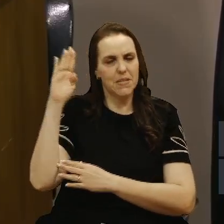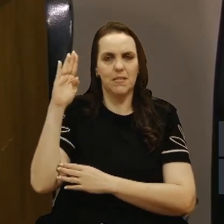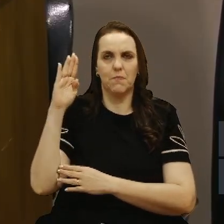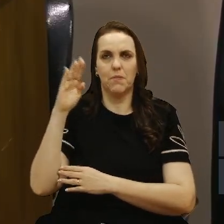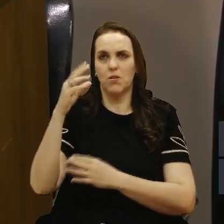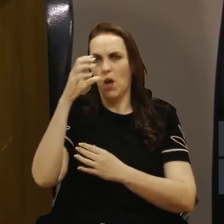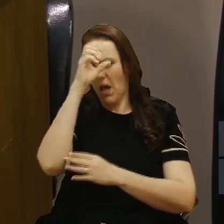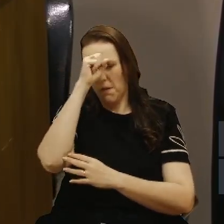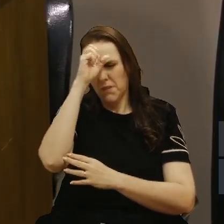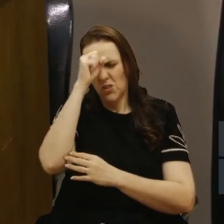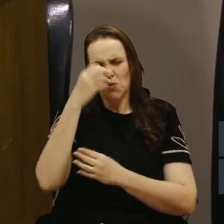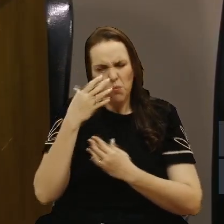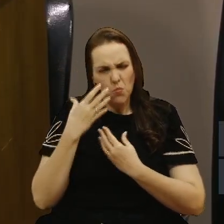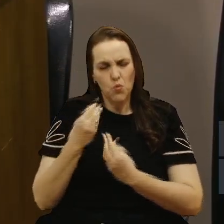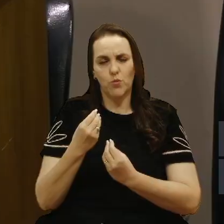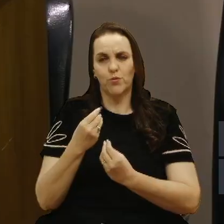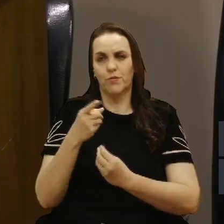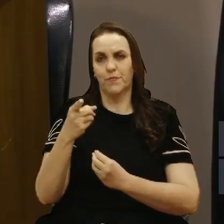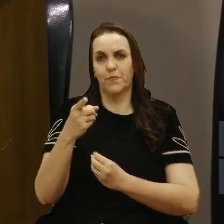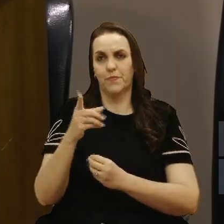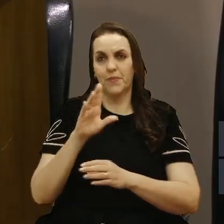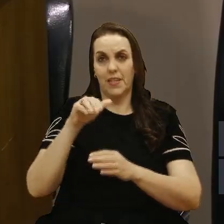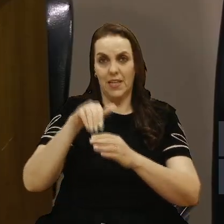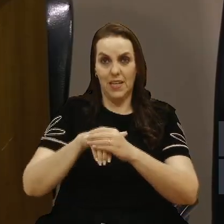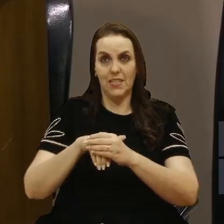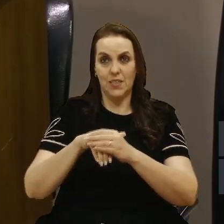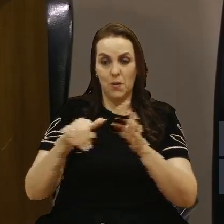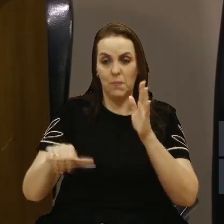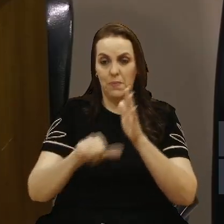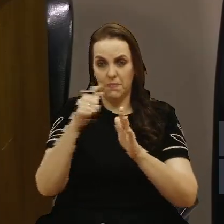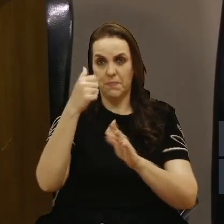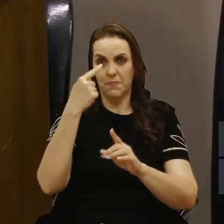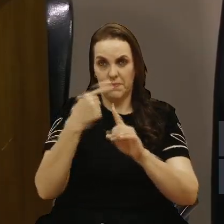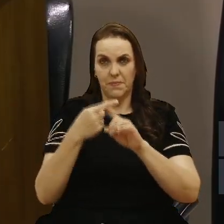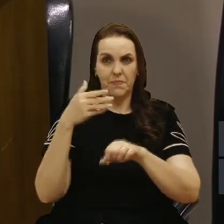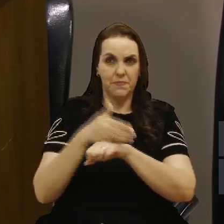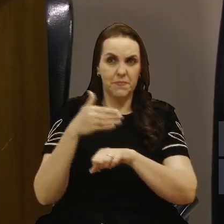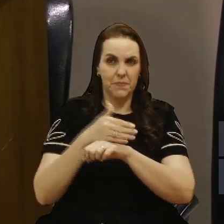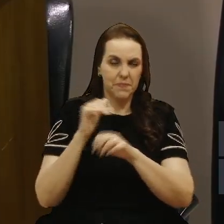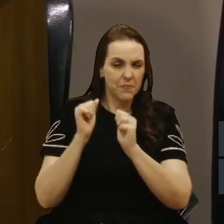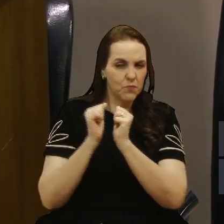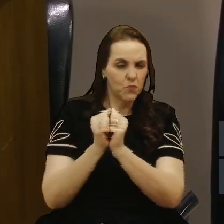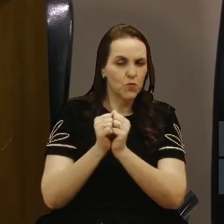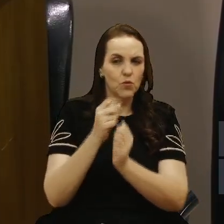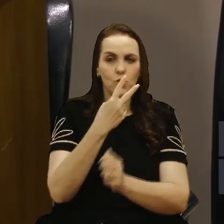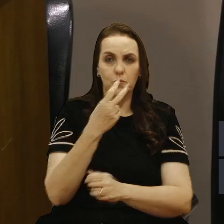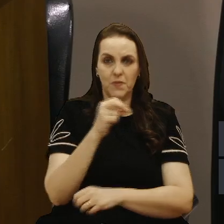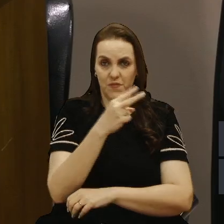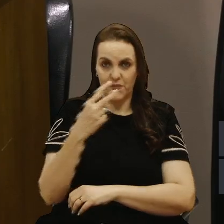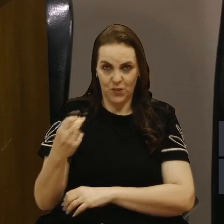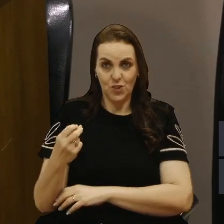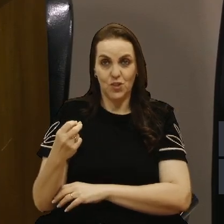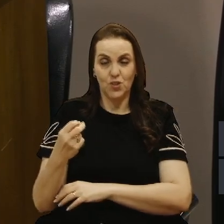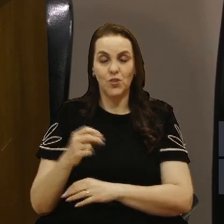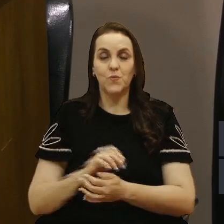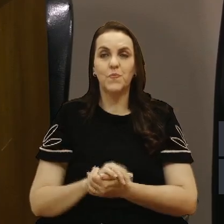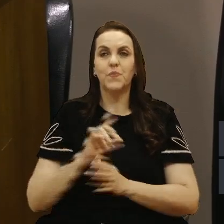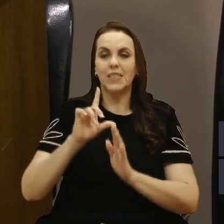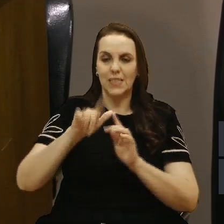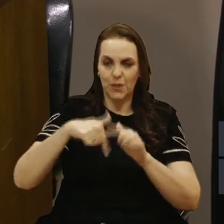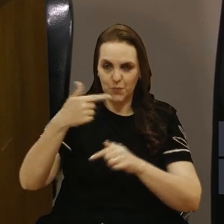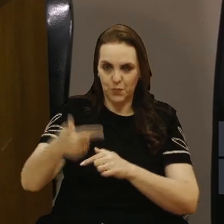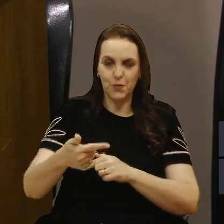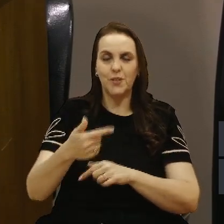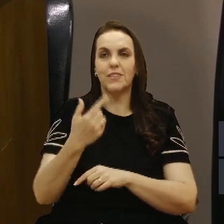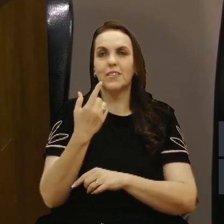senhor, né? Desde a eleição, a primeira eleição que participamos meio juntos ali em 2020 foi, né? Depois na última